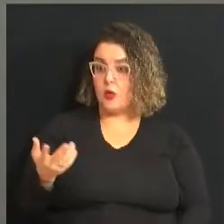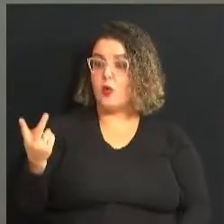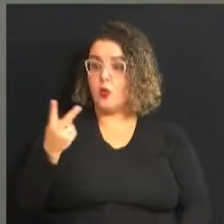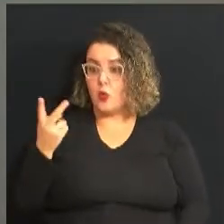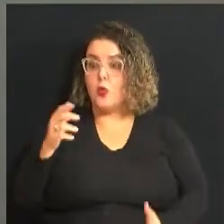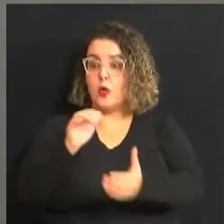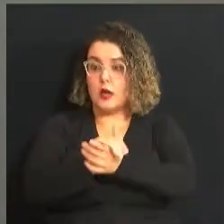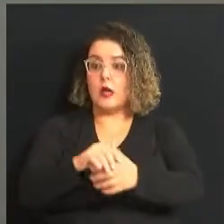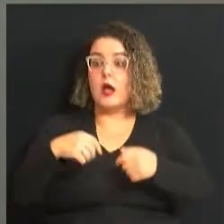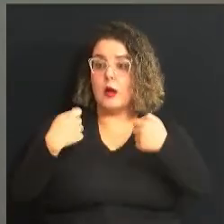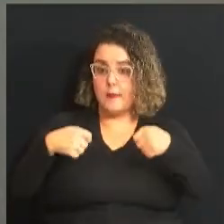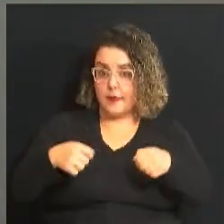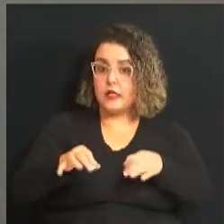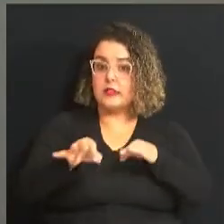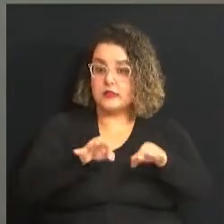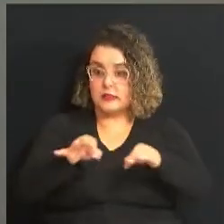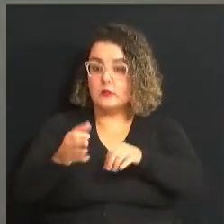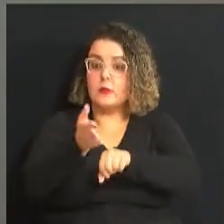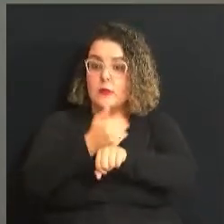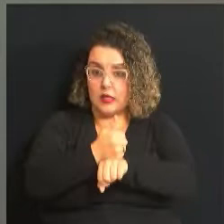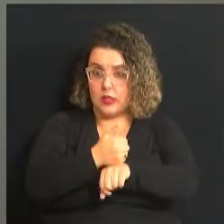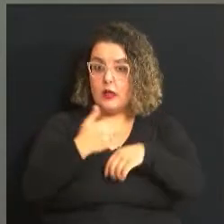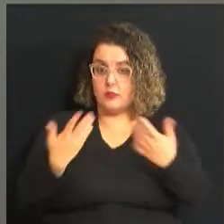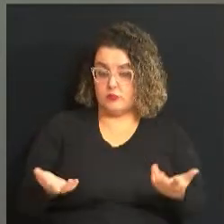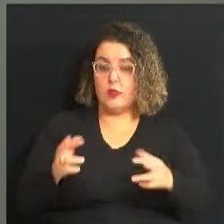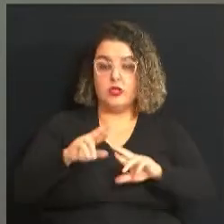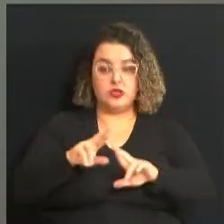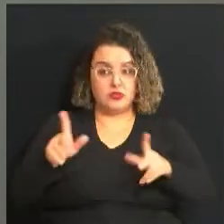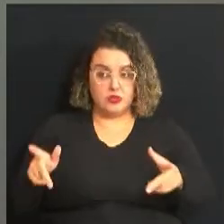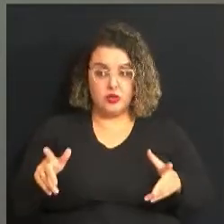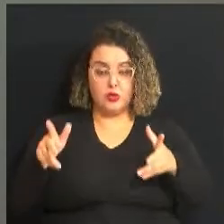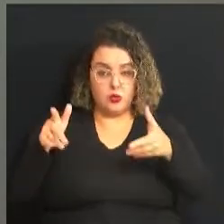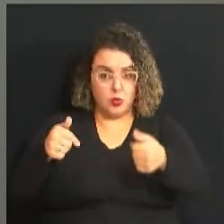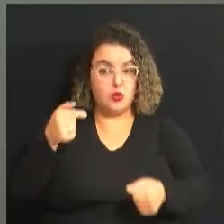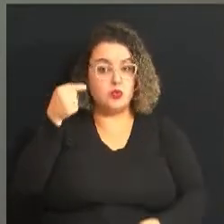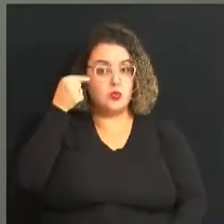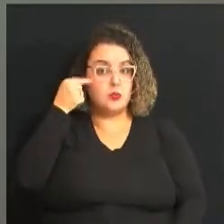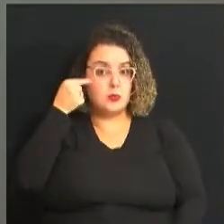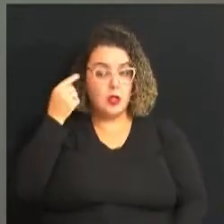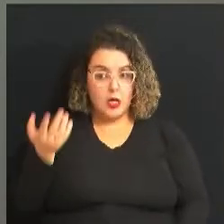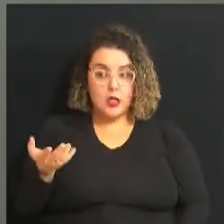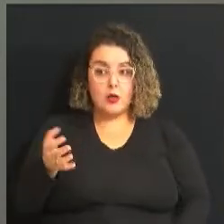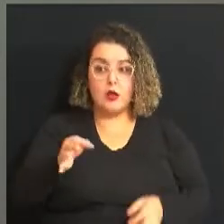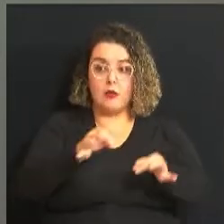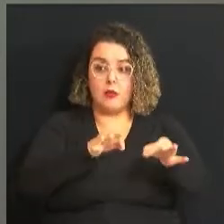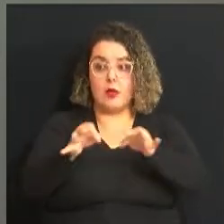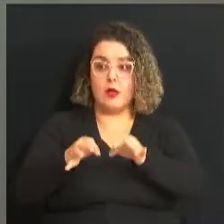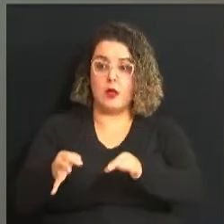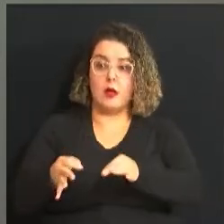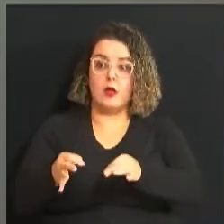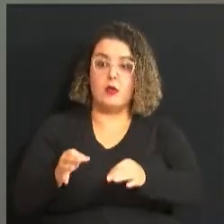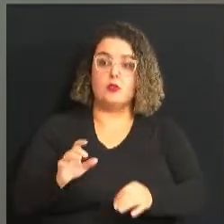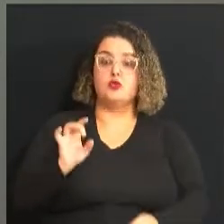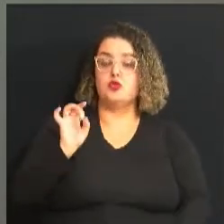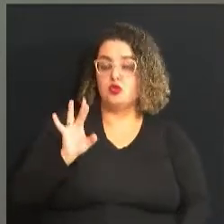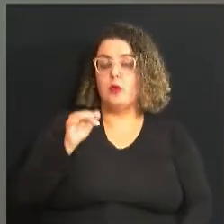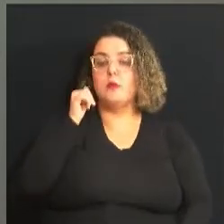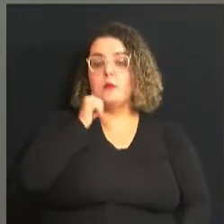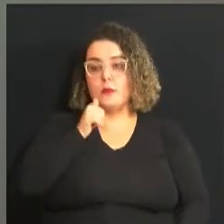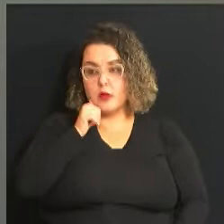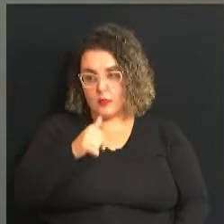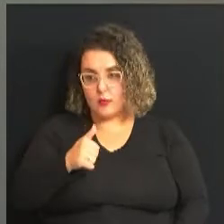precisa se preparar antes. Ao contrário do que todo mundo imagina, que a preparação deve ser feita só pela mulher, o